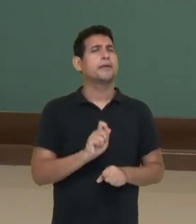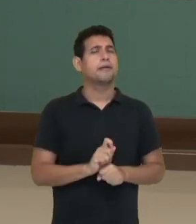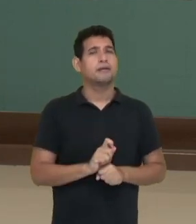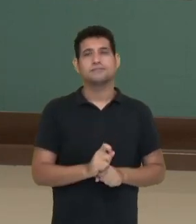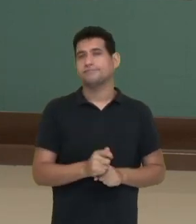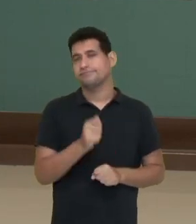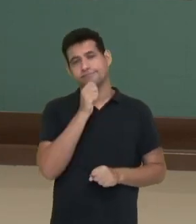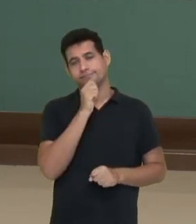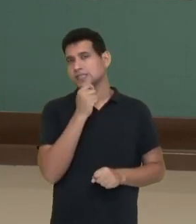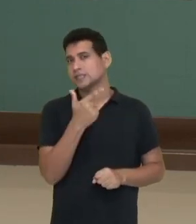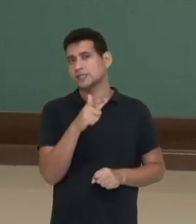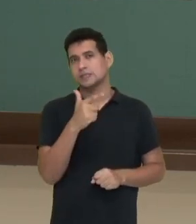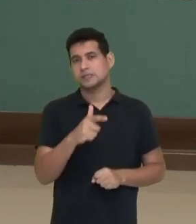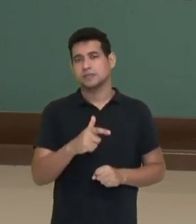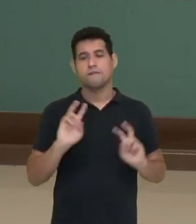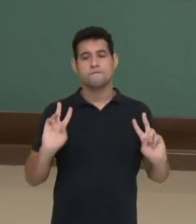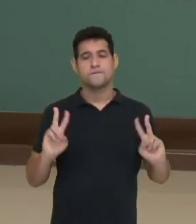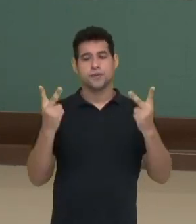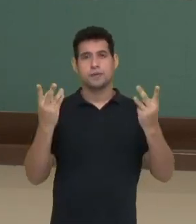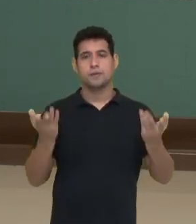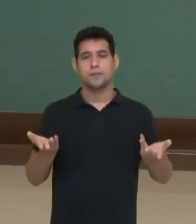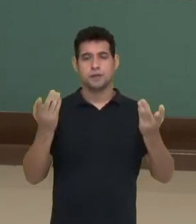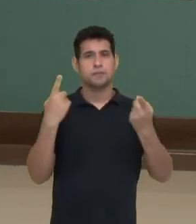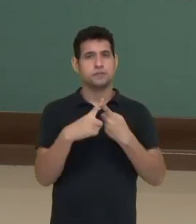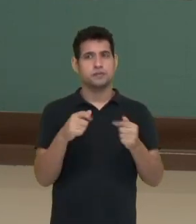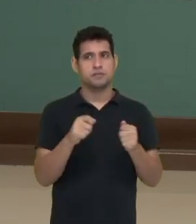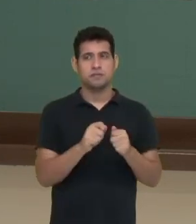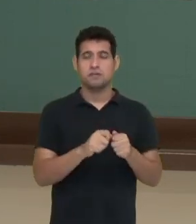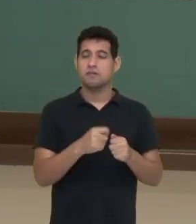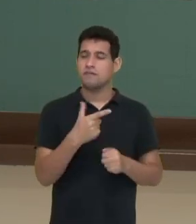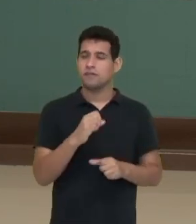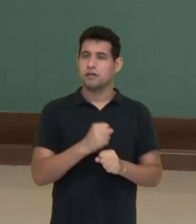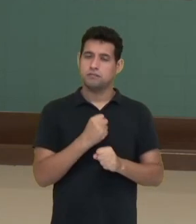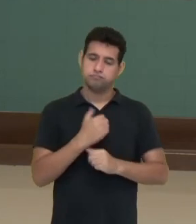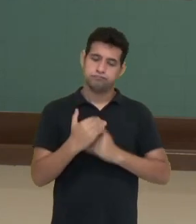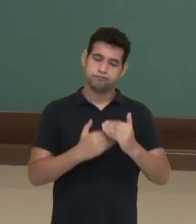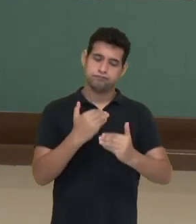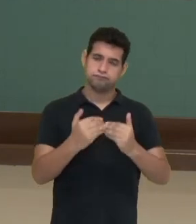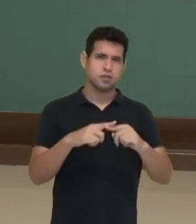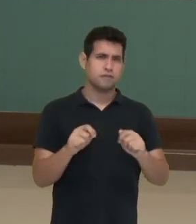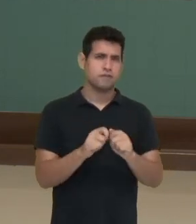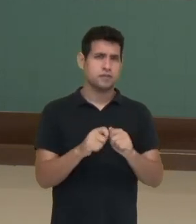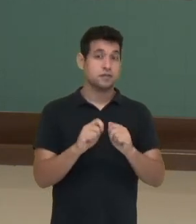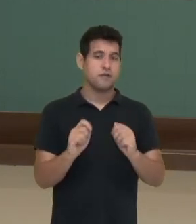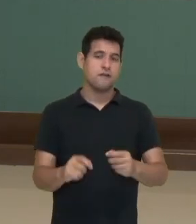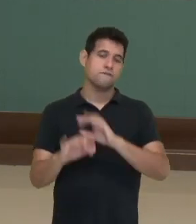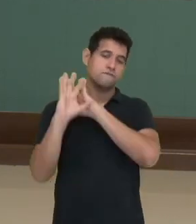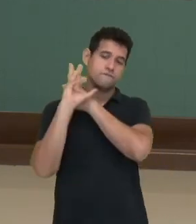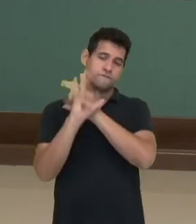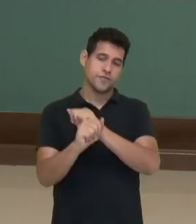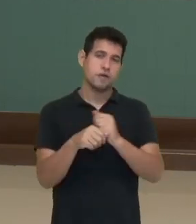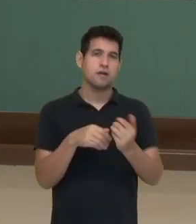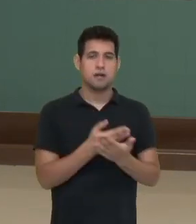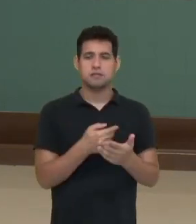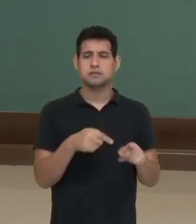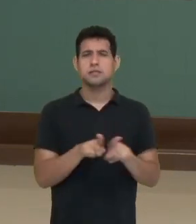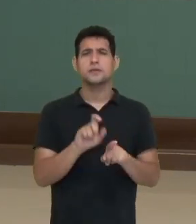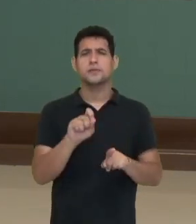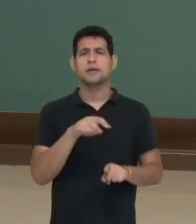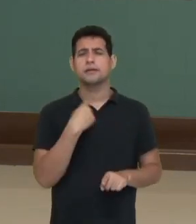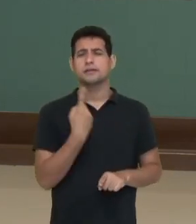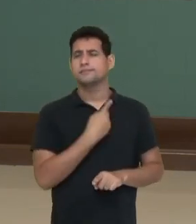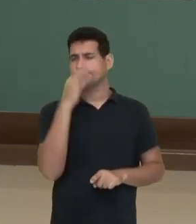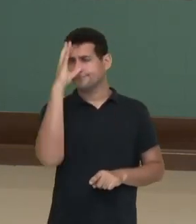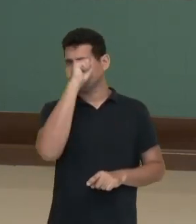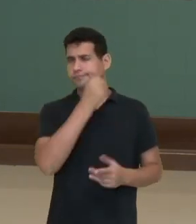não tiveram muito êxito, porque eles ficaram ali por 20 e poucos anos. Então vamos fazer a retomada da nossa aula. O que nós vimos